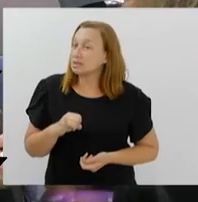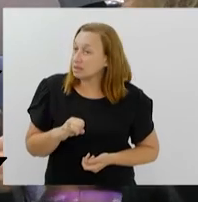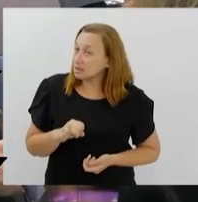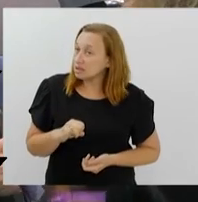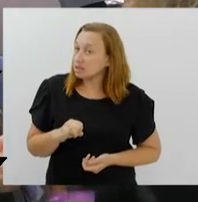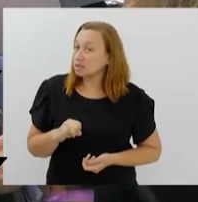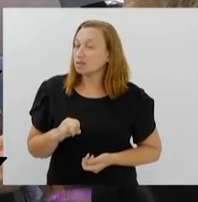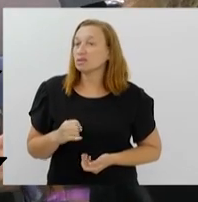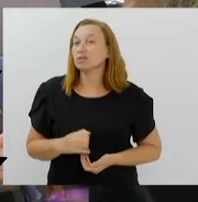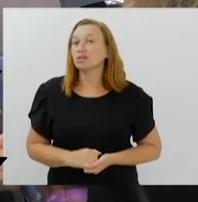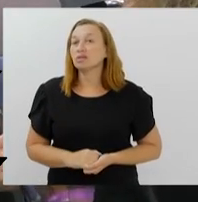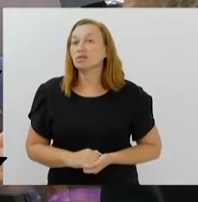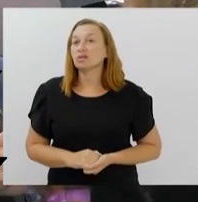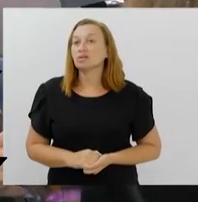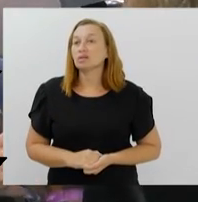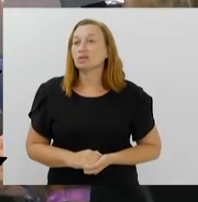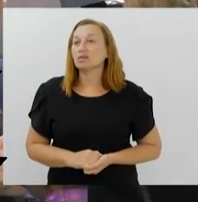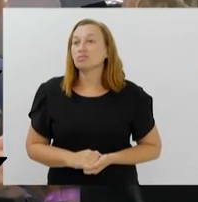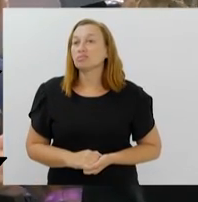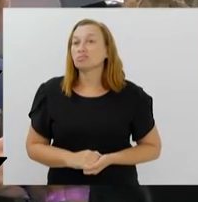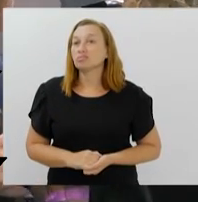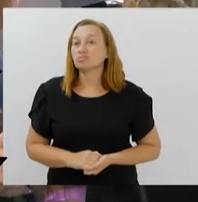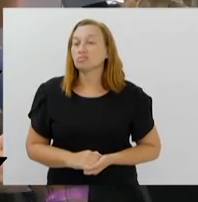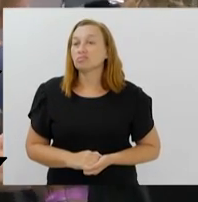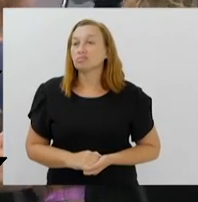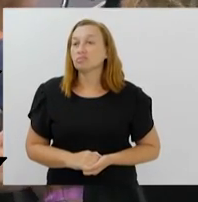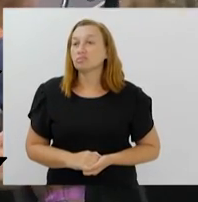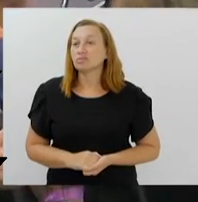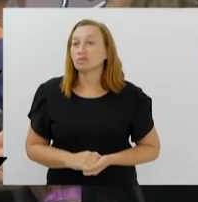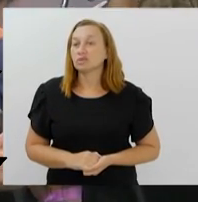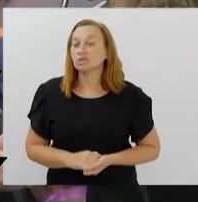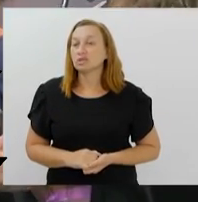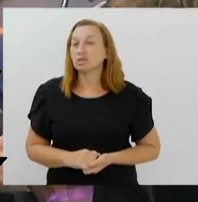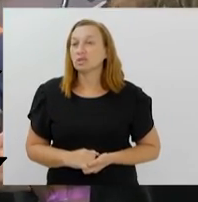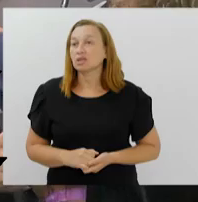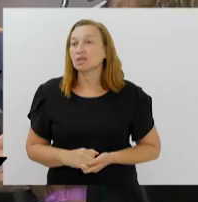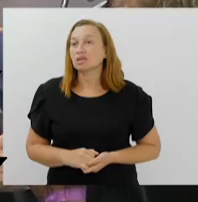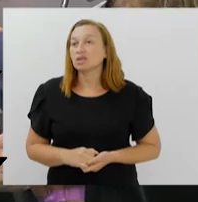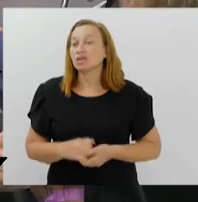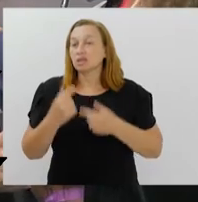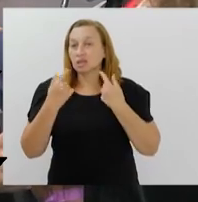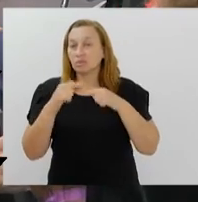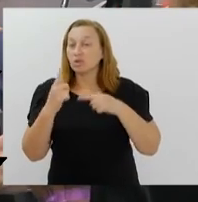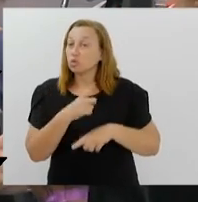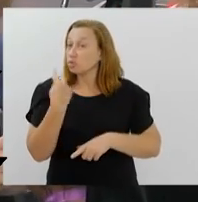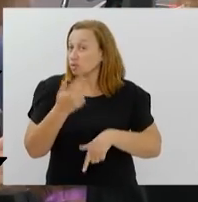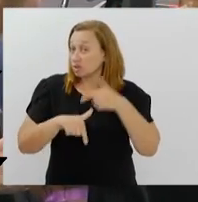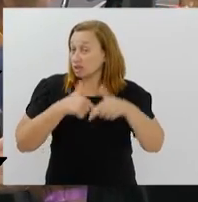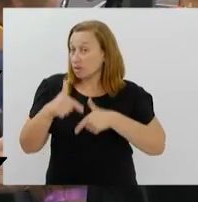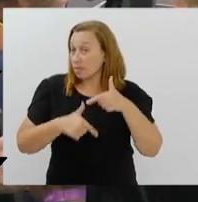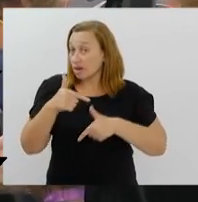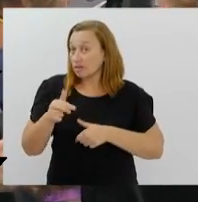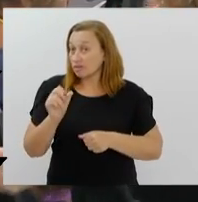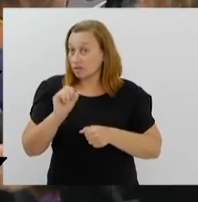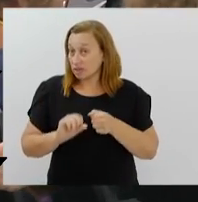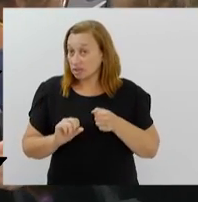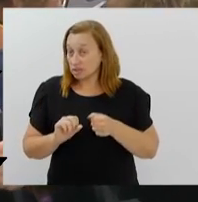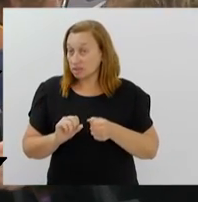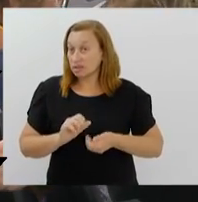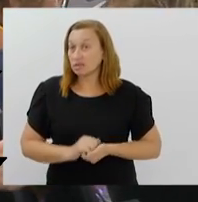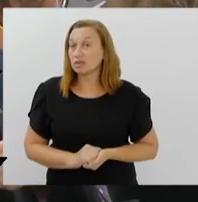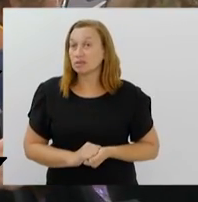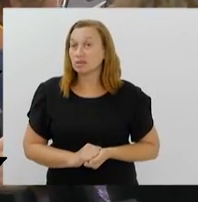judicialmente eh contestados no trabalho que nós estamos realizando em